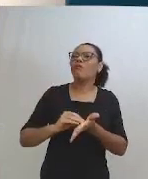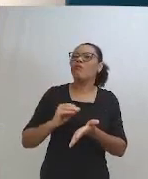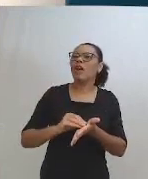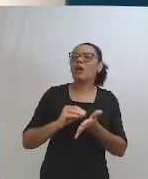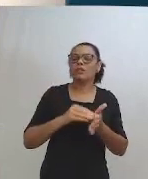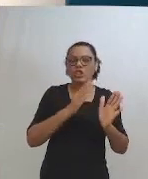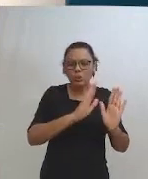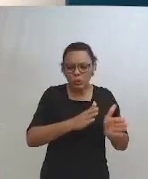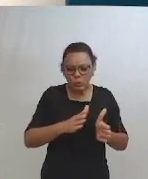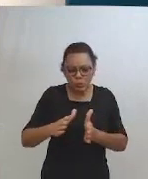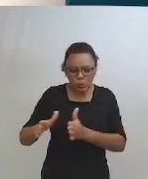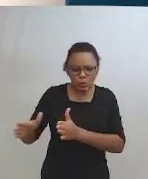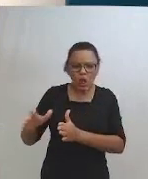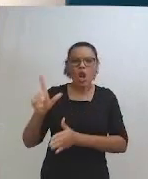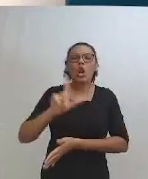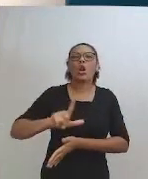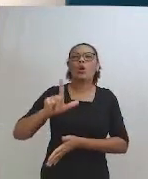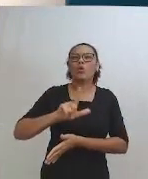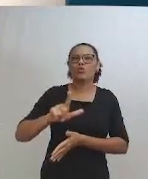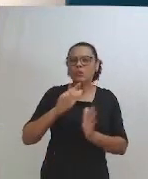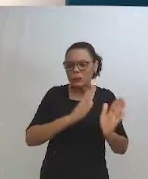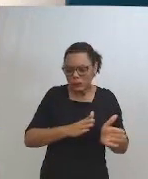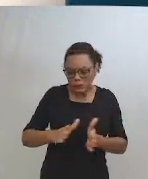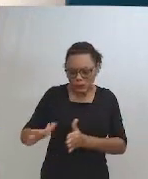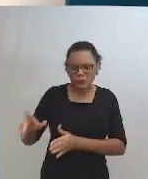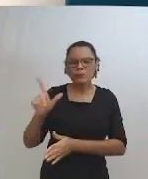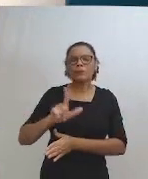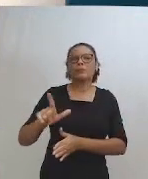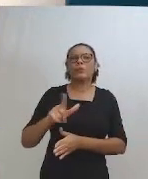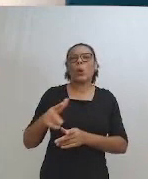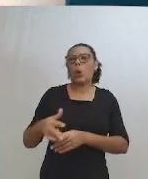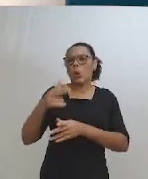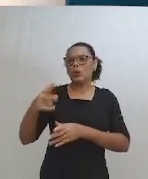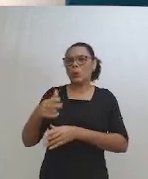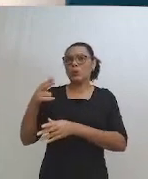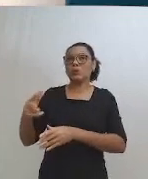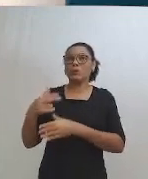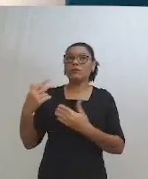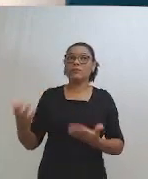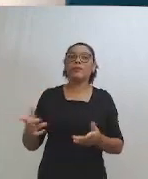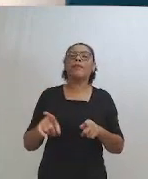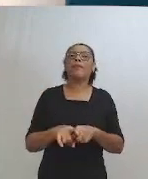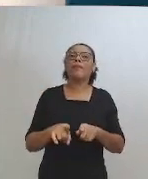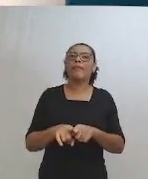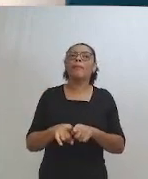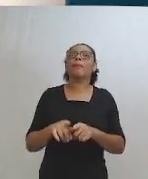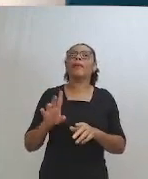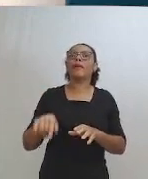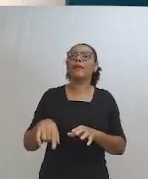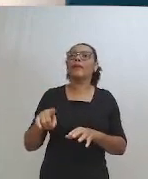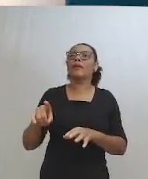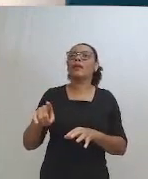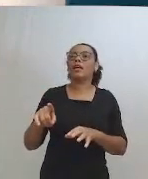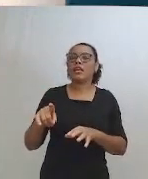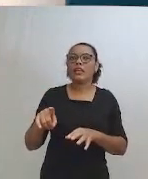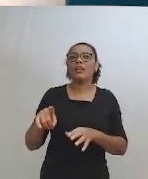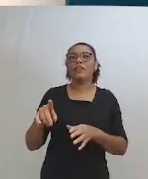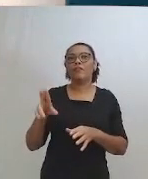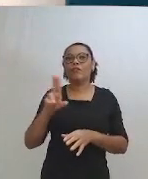material periciado e ainda reverbera afirmando que foi fruto de ação humana. No